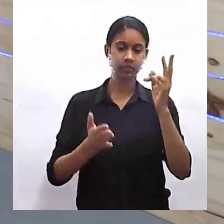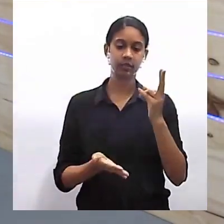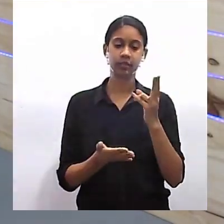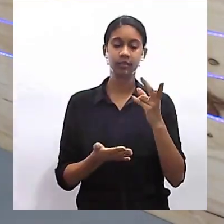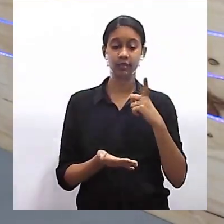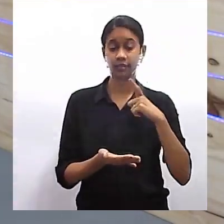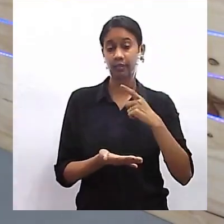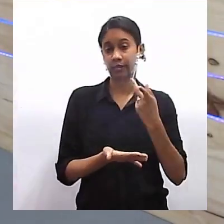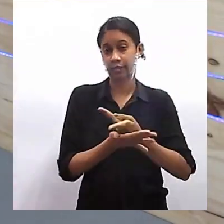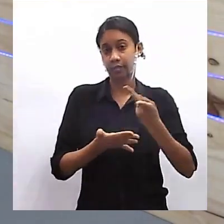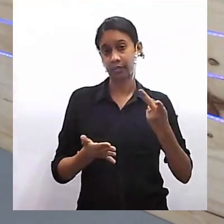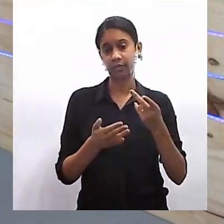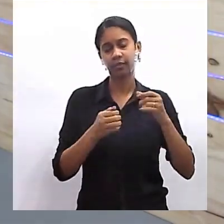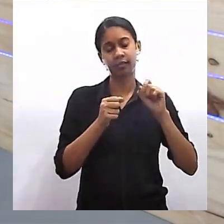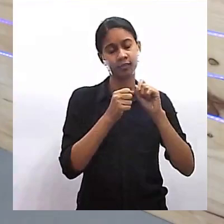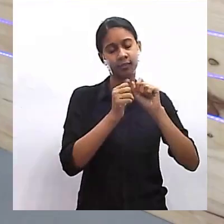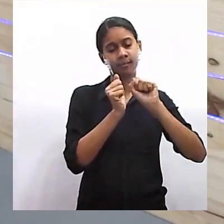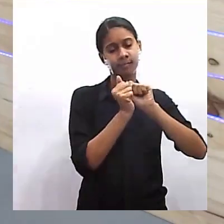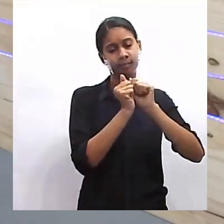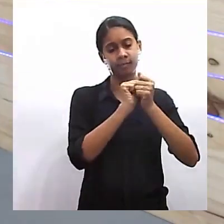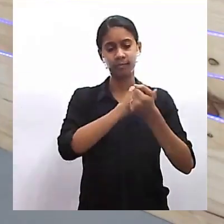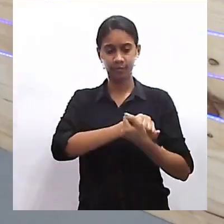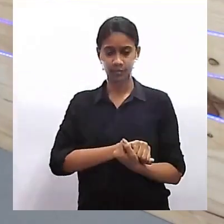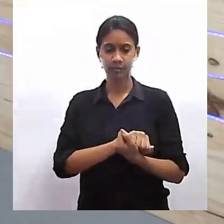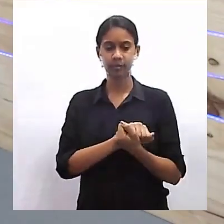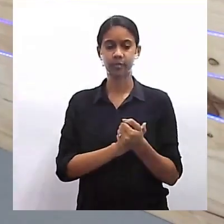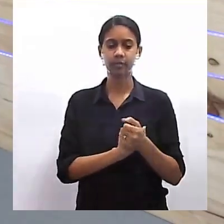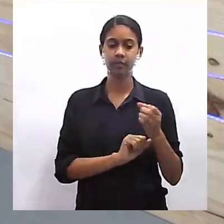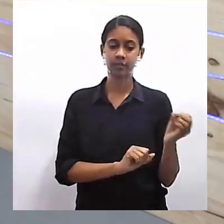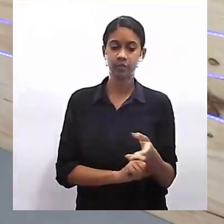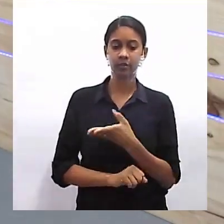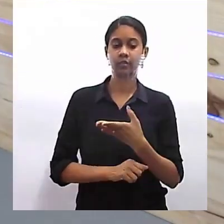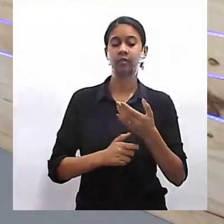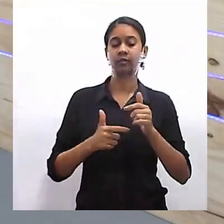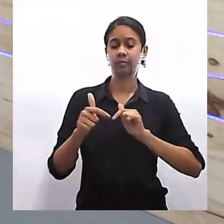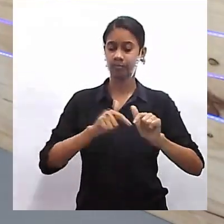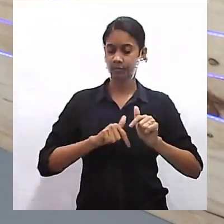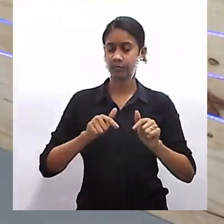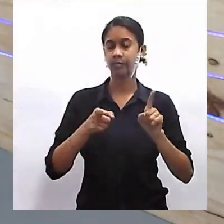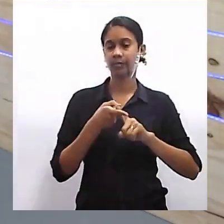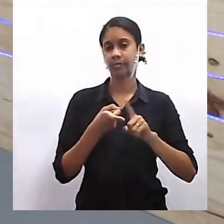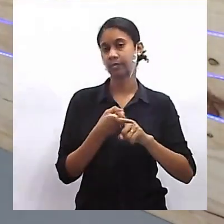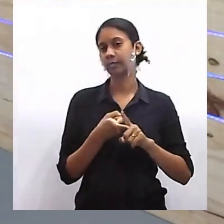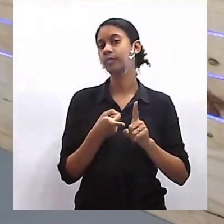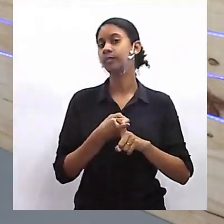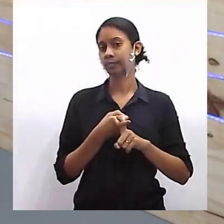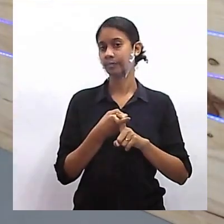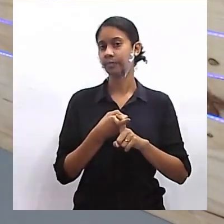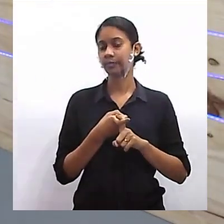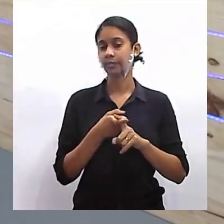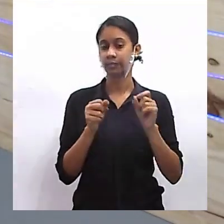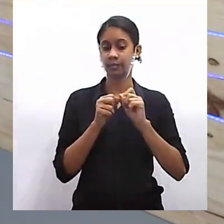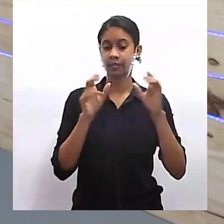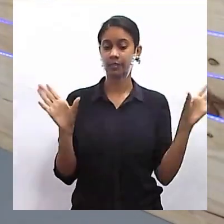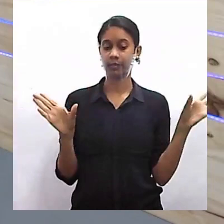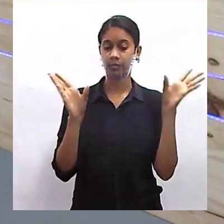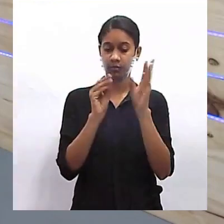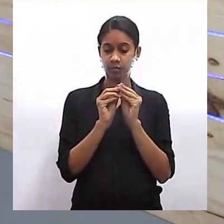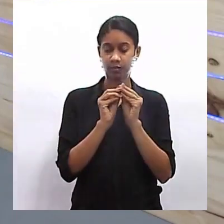adaptarem aos novos cenários de trabalho e serviços. Fazendo um resumo de tudo isso aqui, Tiago, sobre a